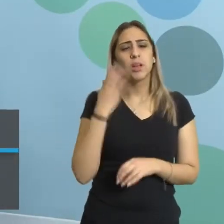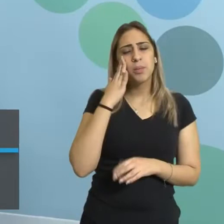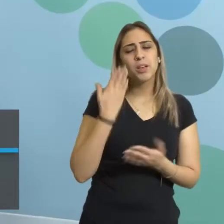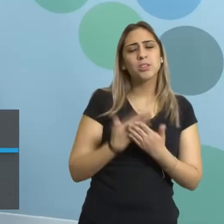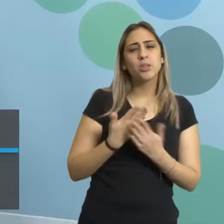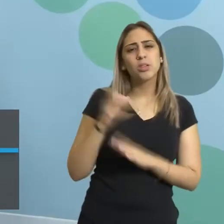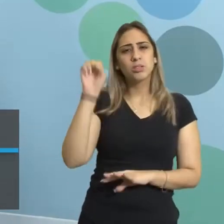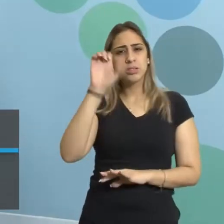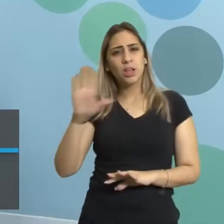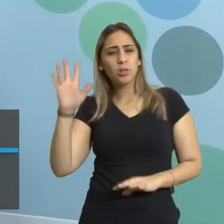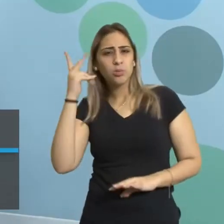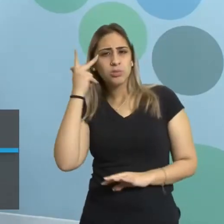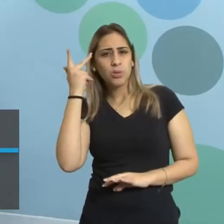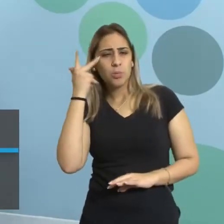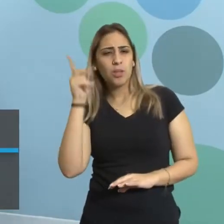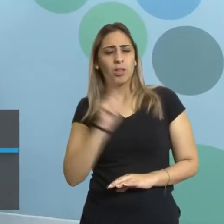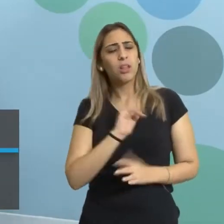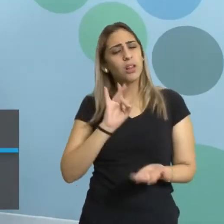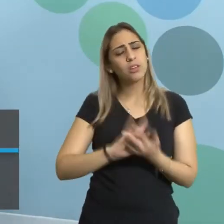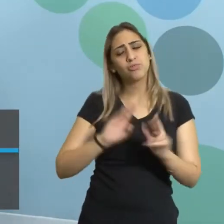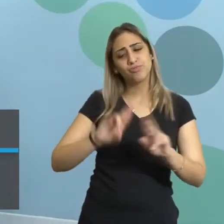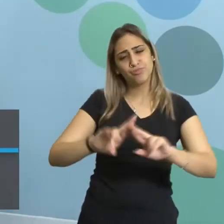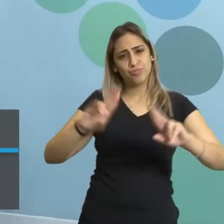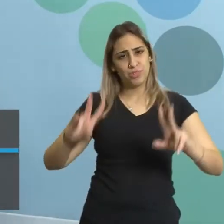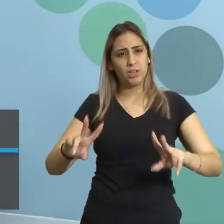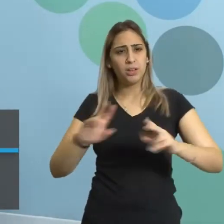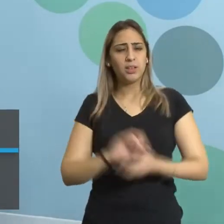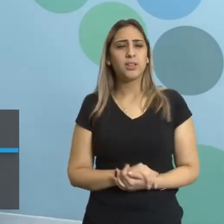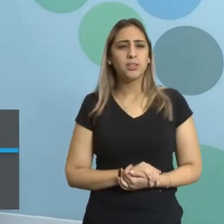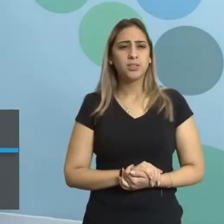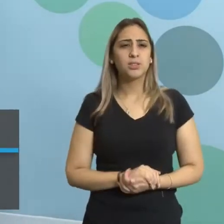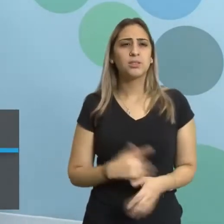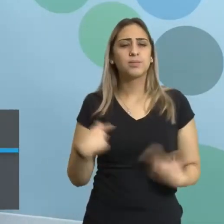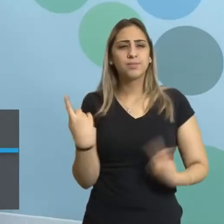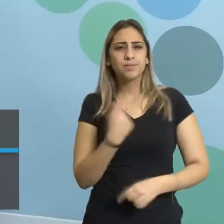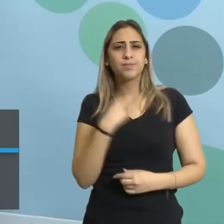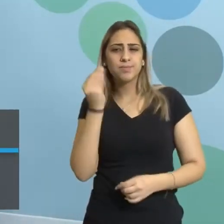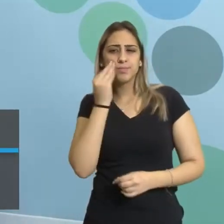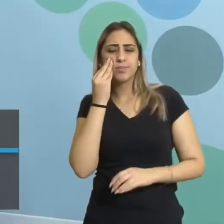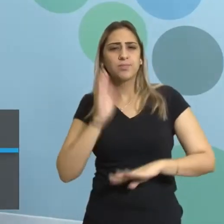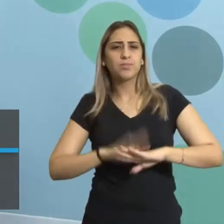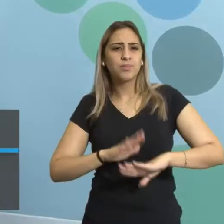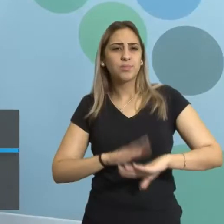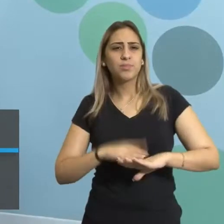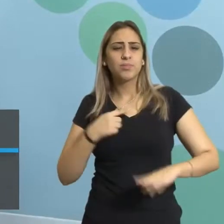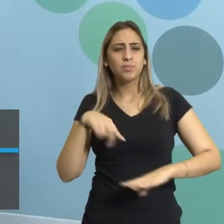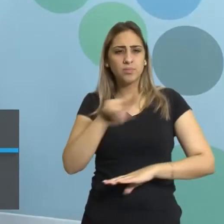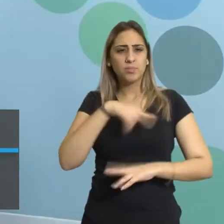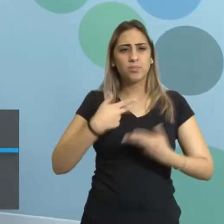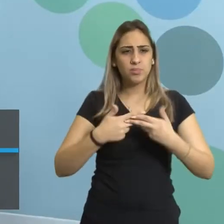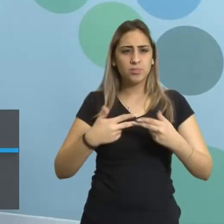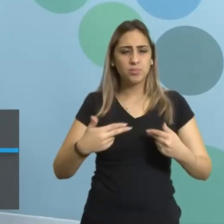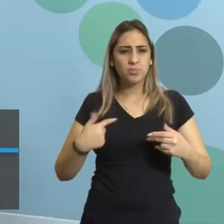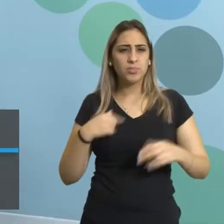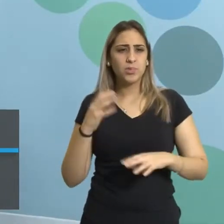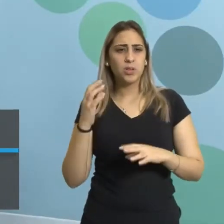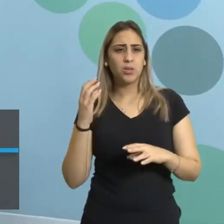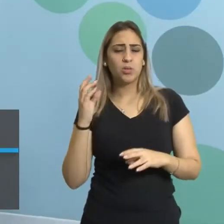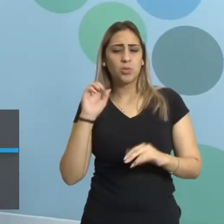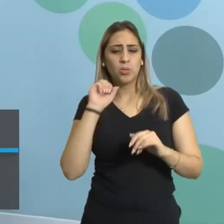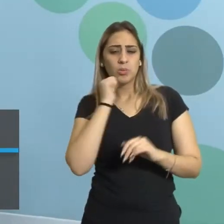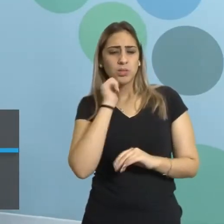as escolas do estado de São Paulo Elas têm é muito diferentes né então que a gente está tentando fazer a fazer essa Associação consciências humanas